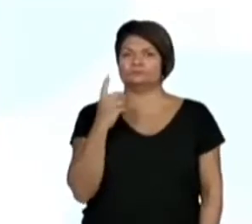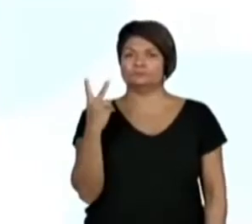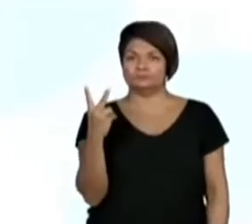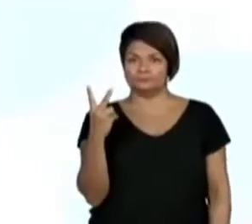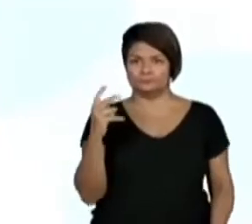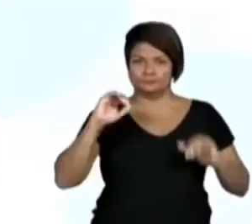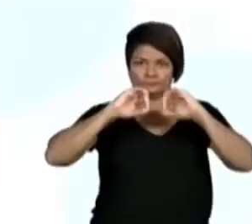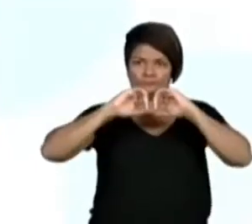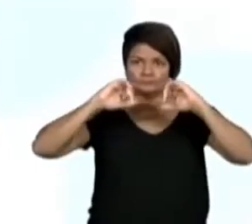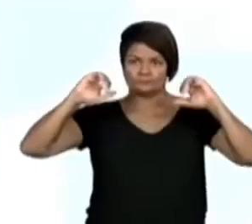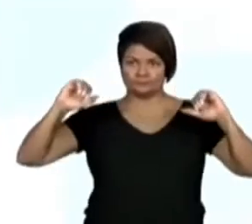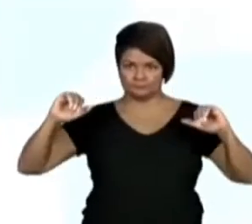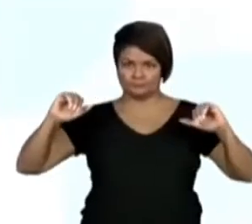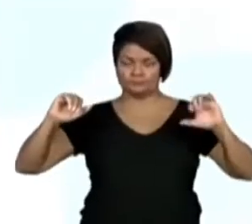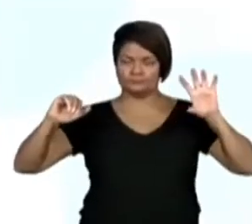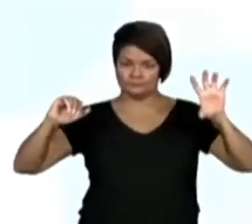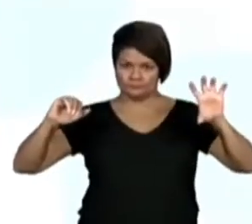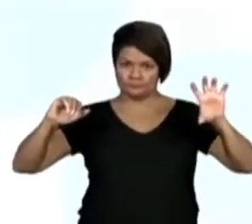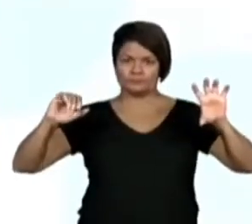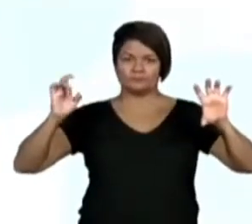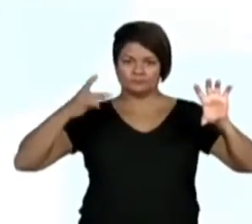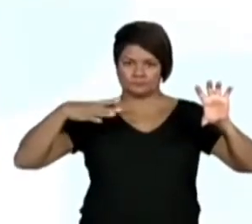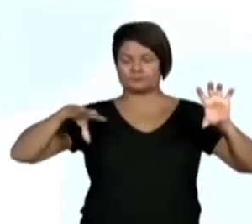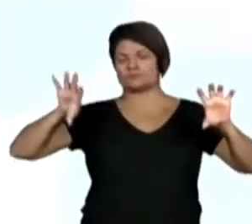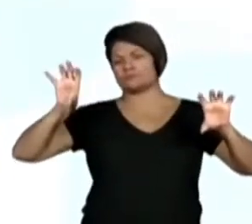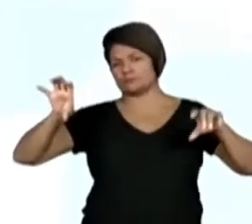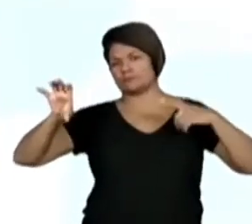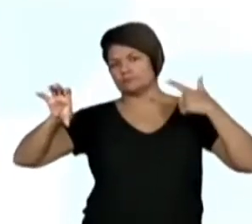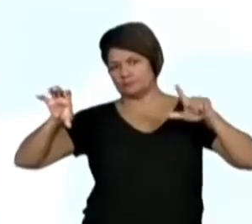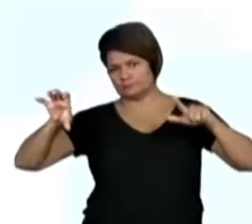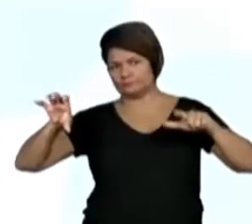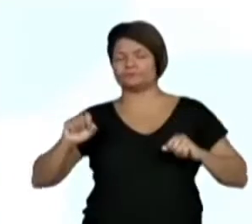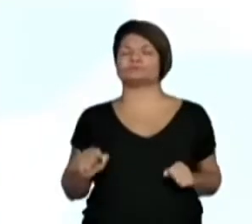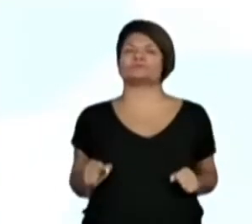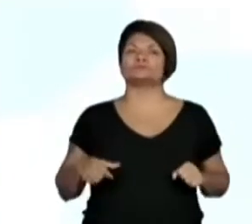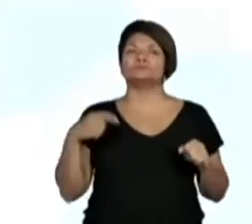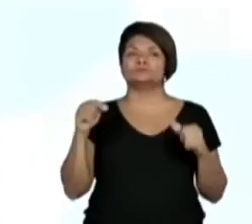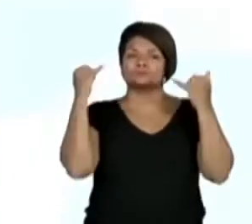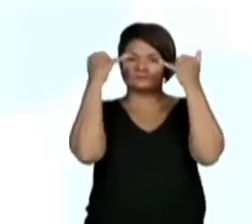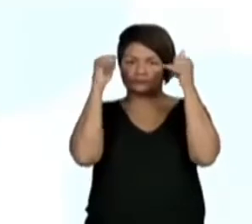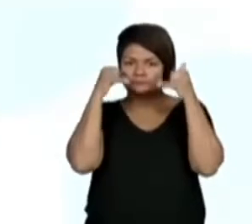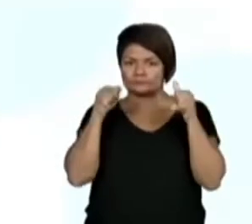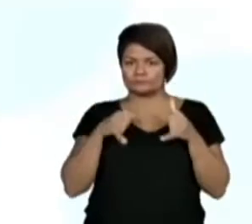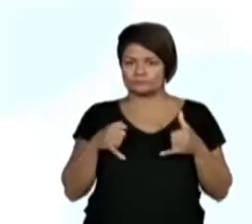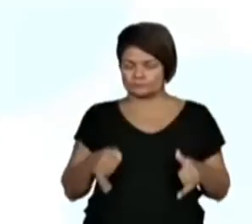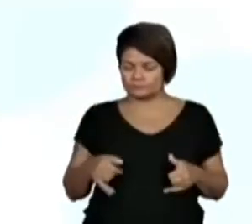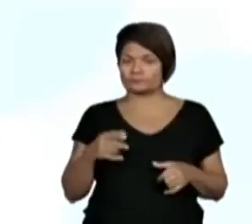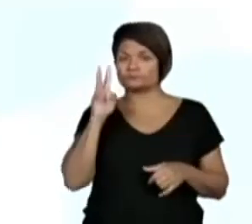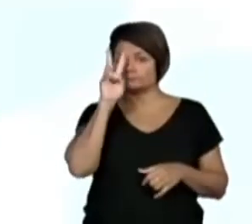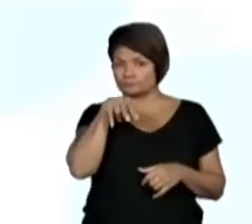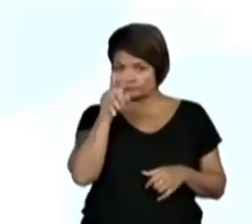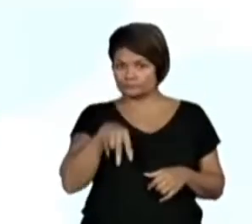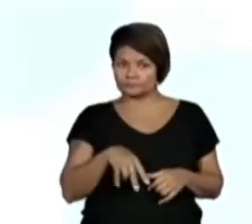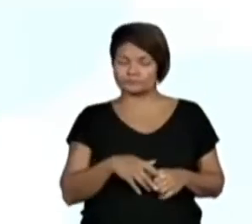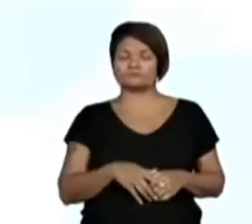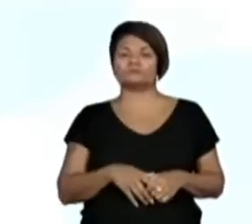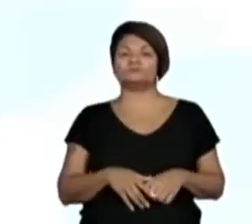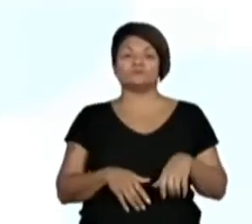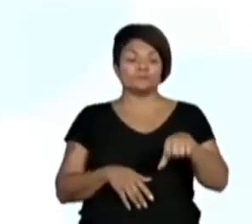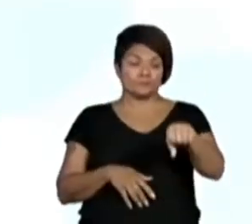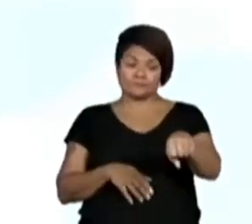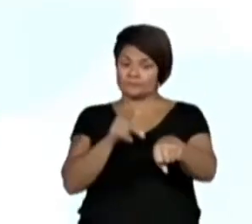lado. Então, tenho que olhar todas as linhas, todos os versos, para ver onde está escrito pisei na pedrinha.